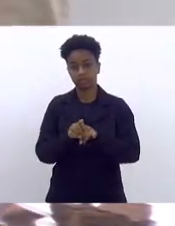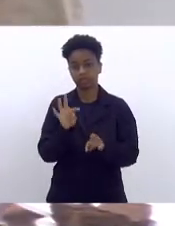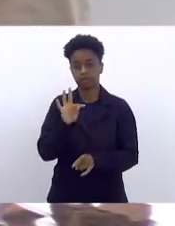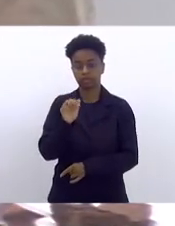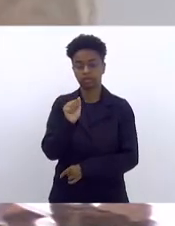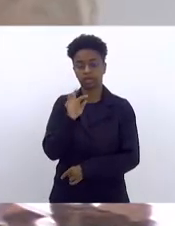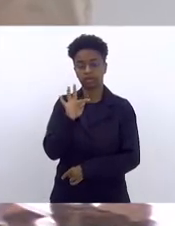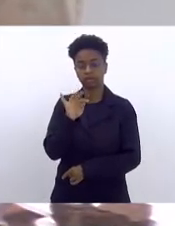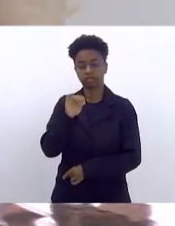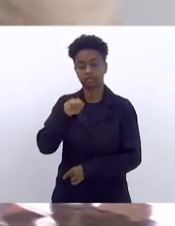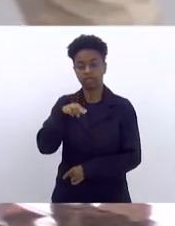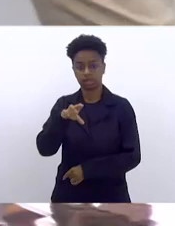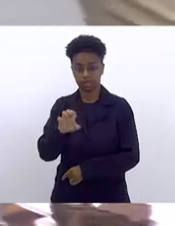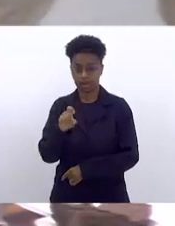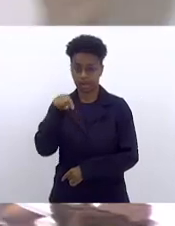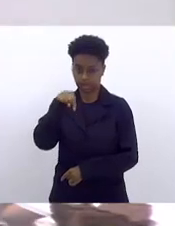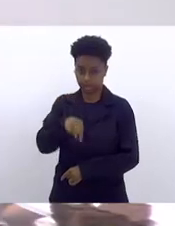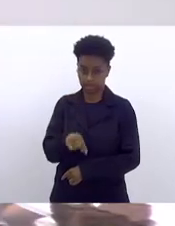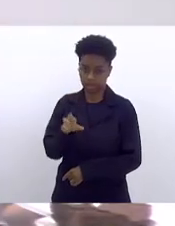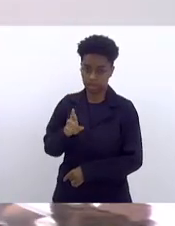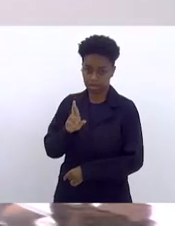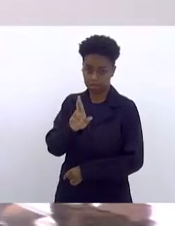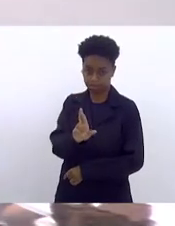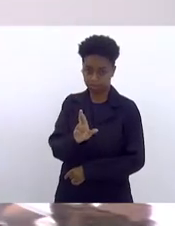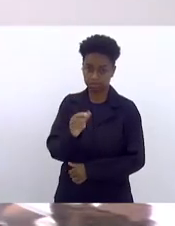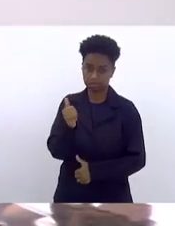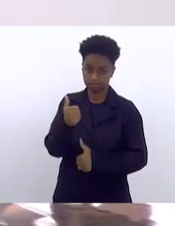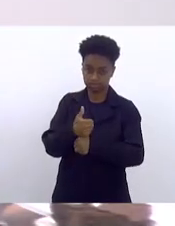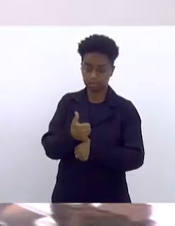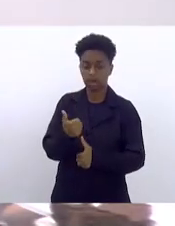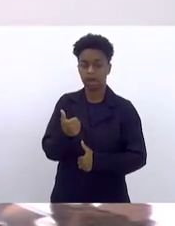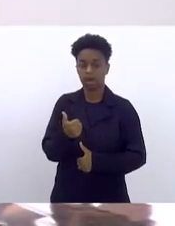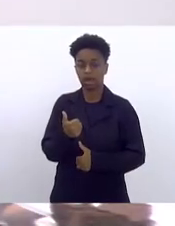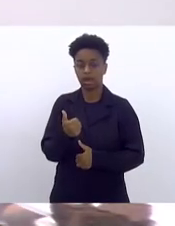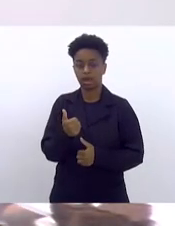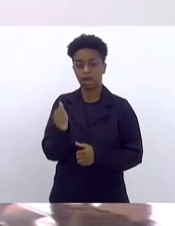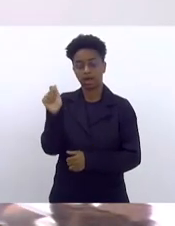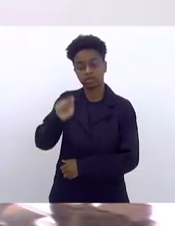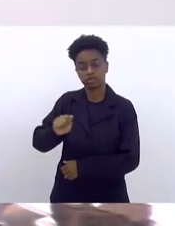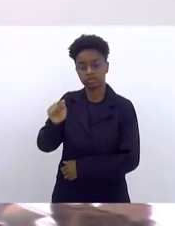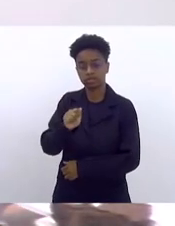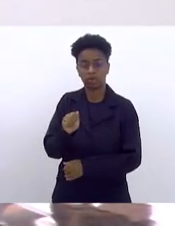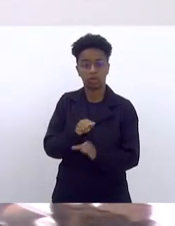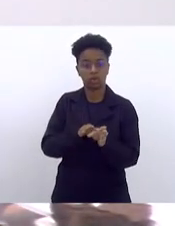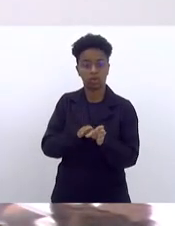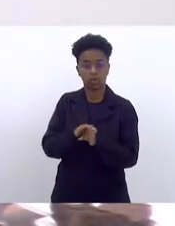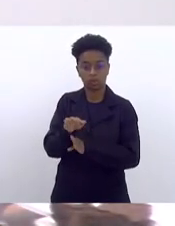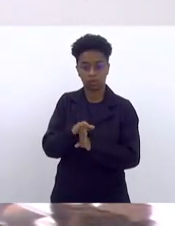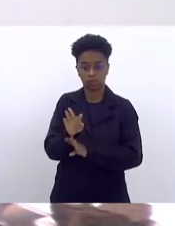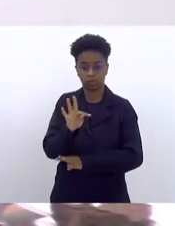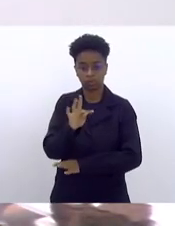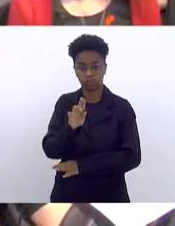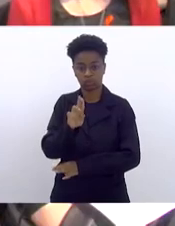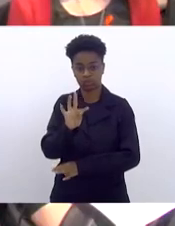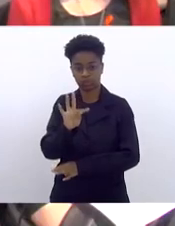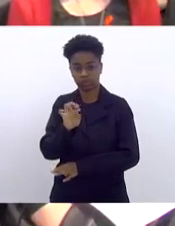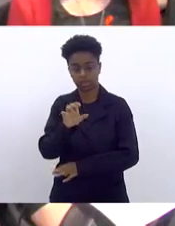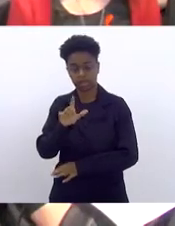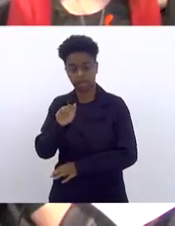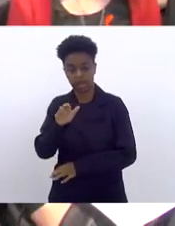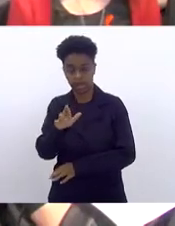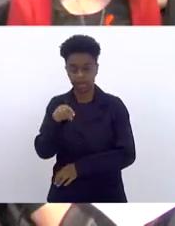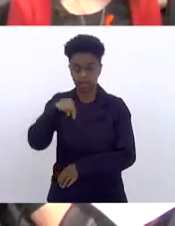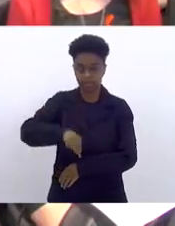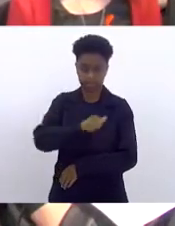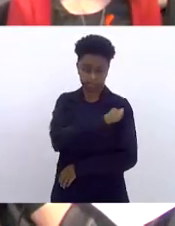está aqui representando a associação de conselheiros tutelares do Rio de Janeiro eu